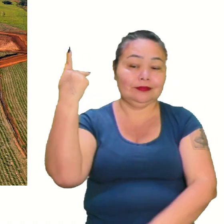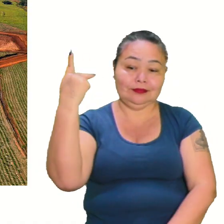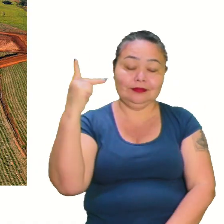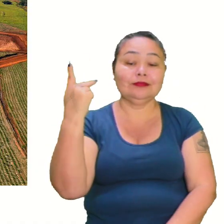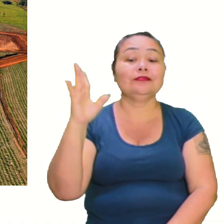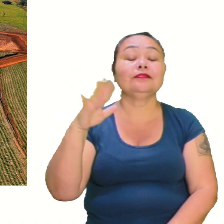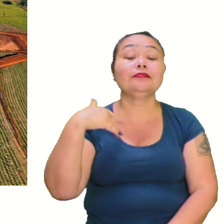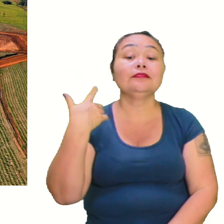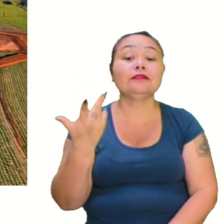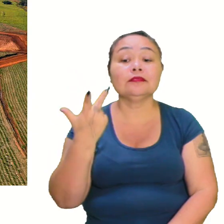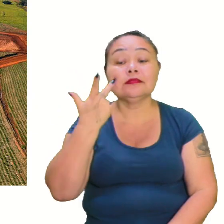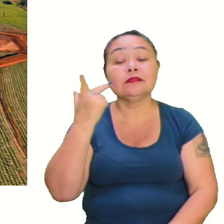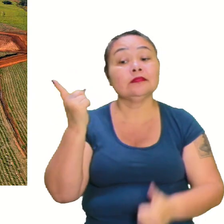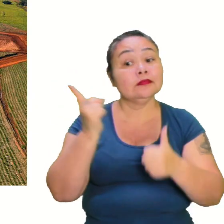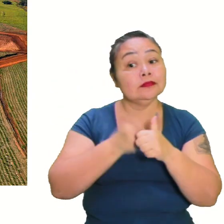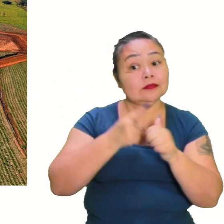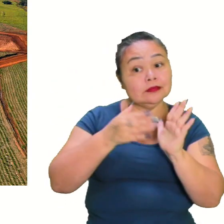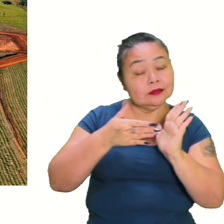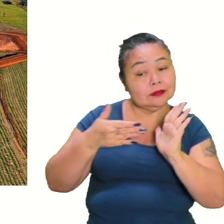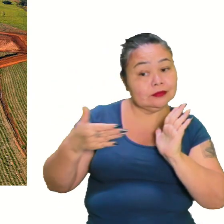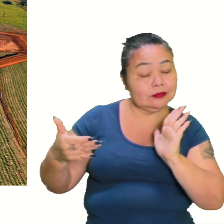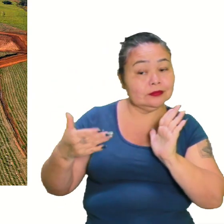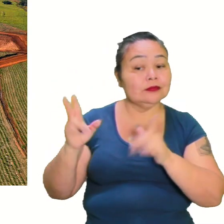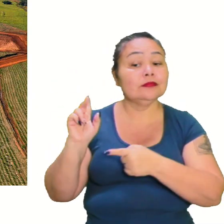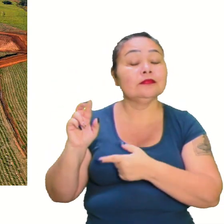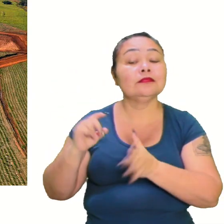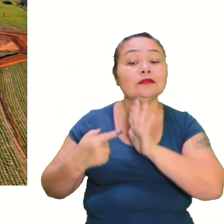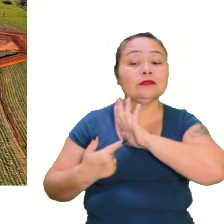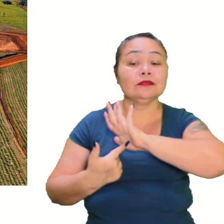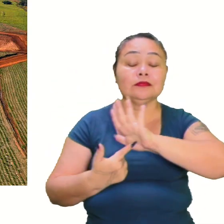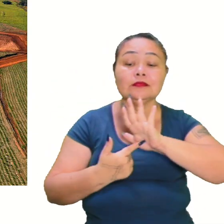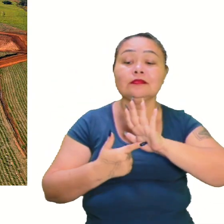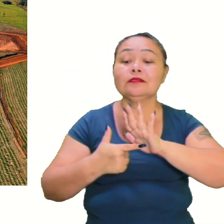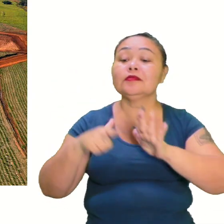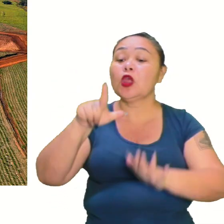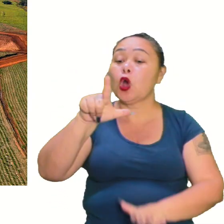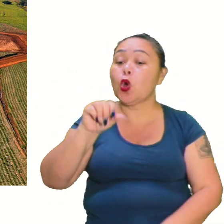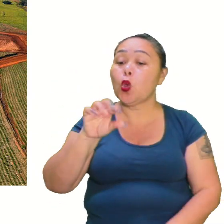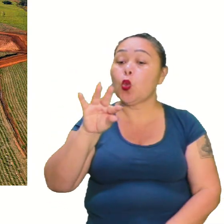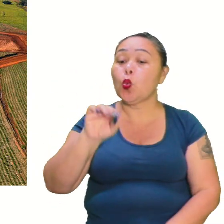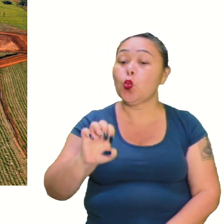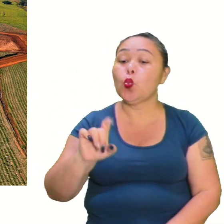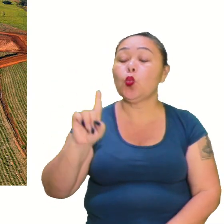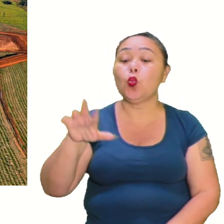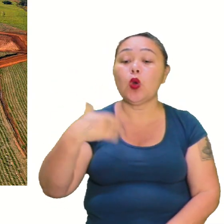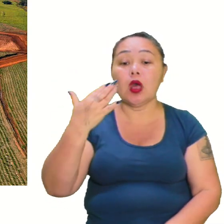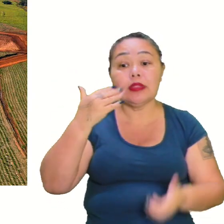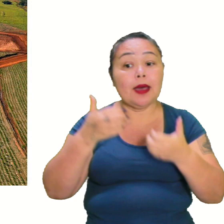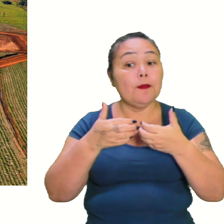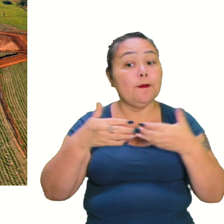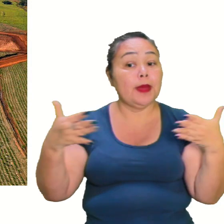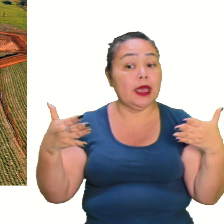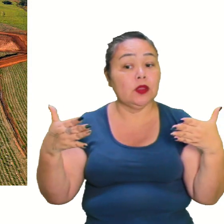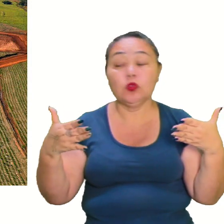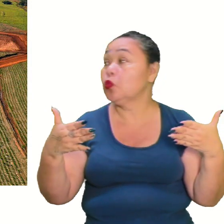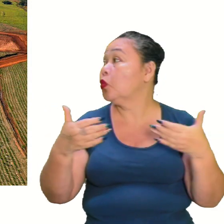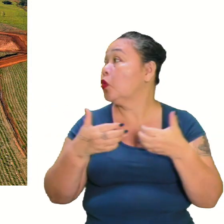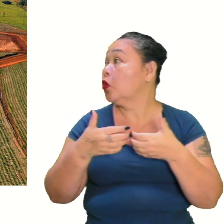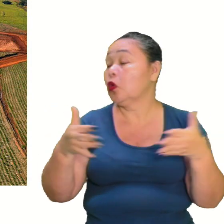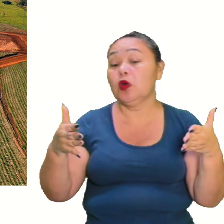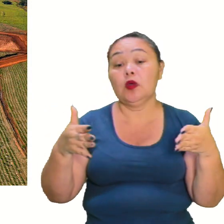sua propriedade. No primeiro momento, na apresentação do seu lote, ele está aberto, olha lá,